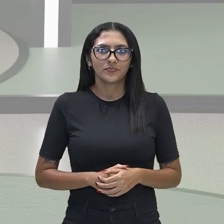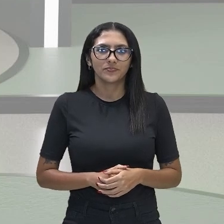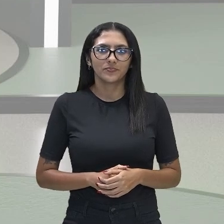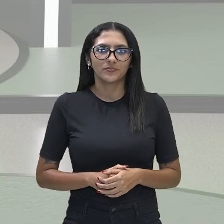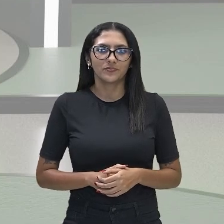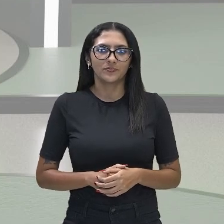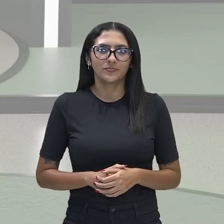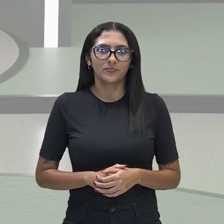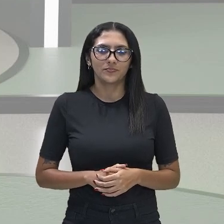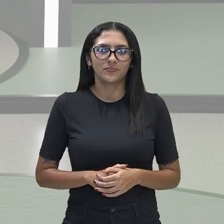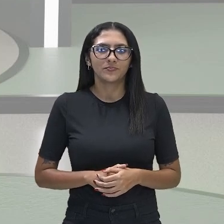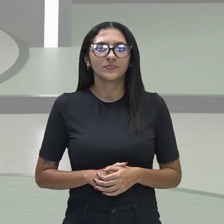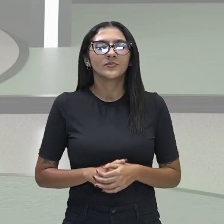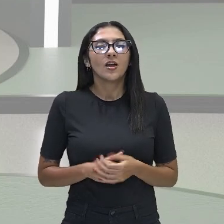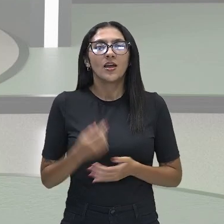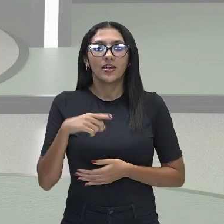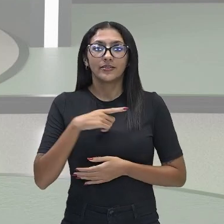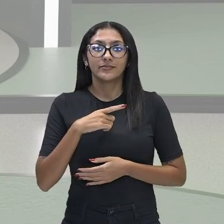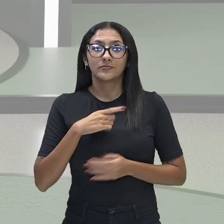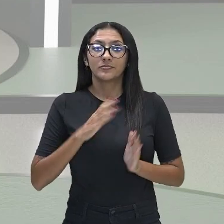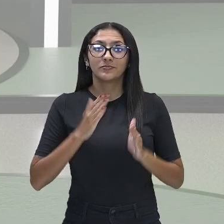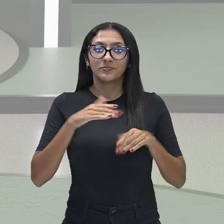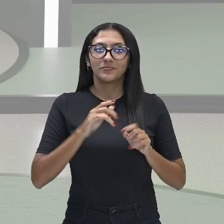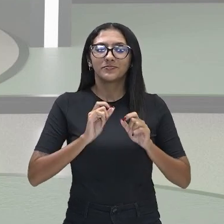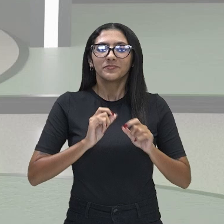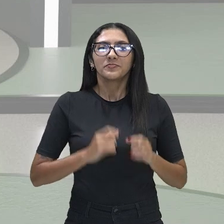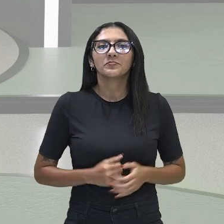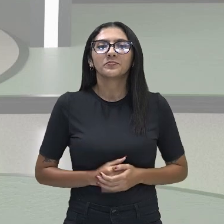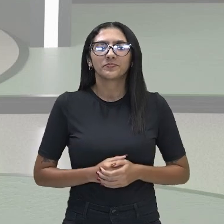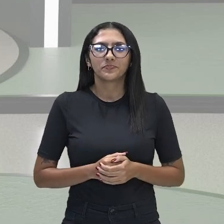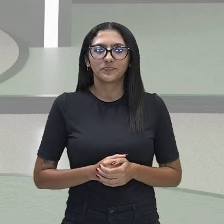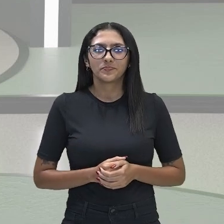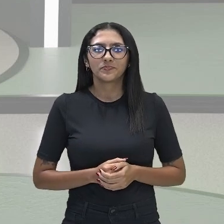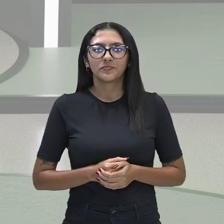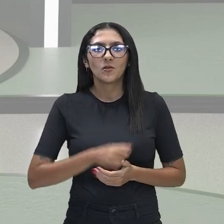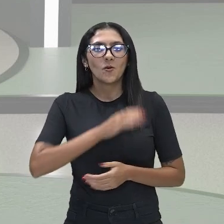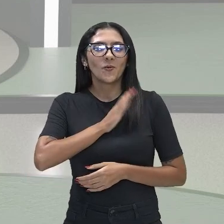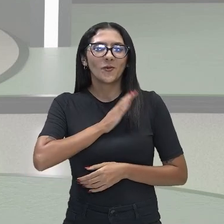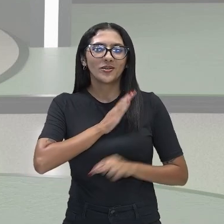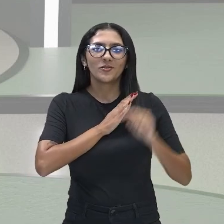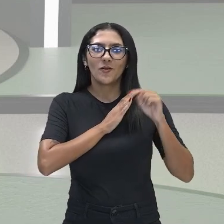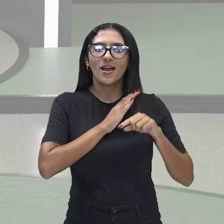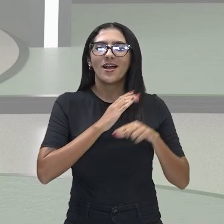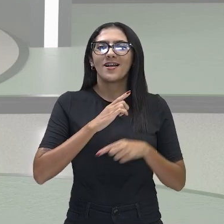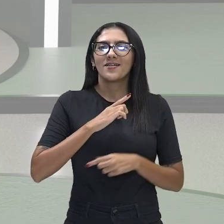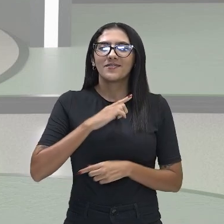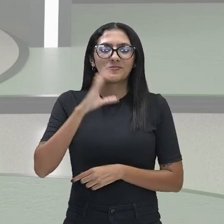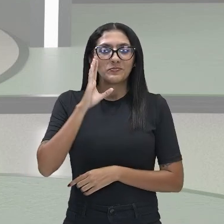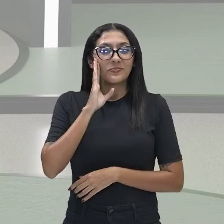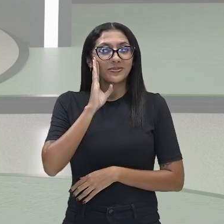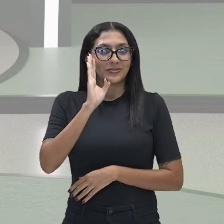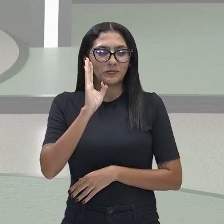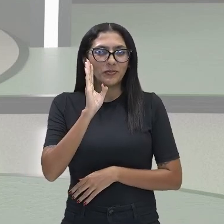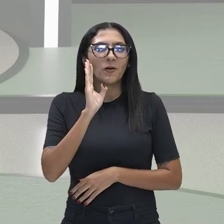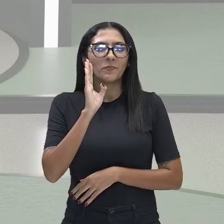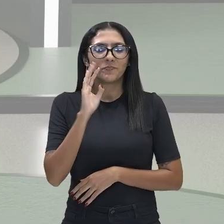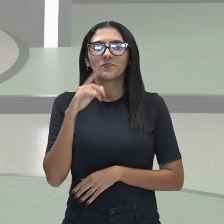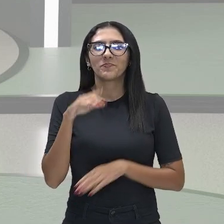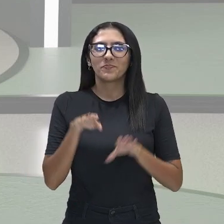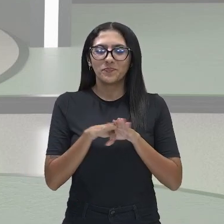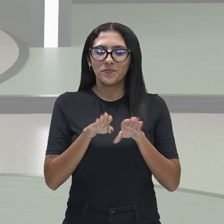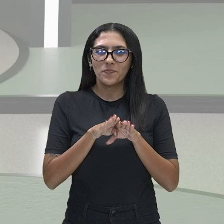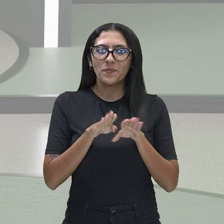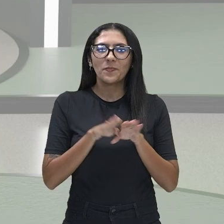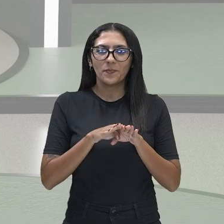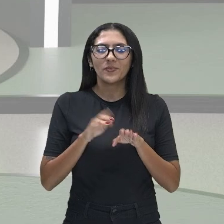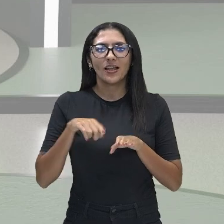cardiovascular diz a respeito ao sistema formado pelo nosso coração, que é o nosso grande maestro